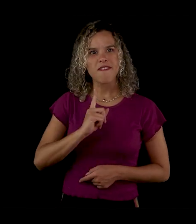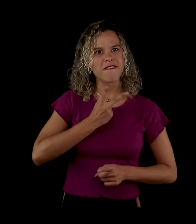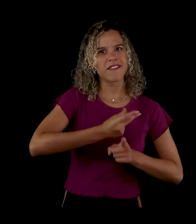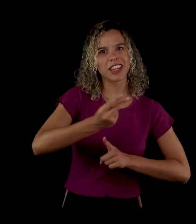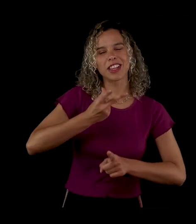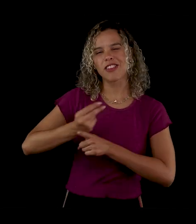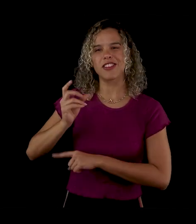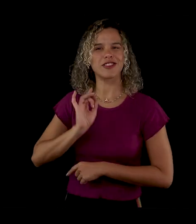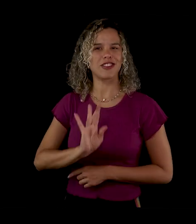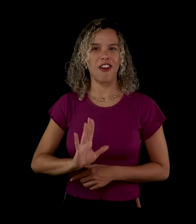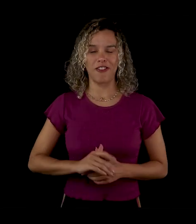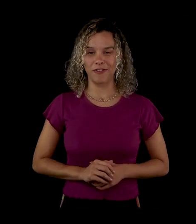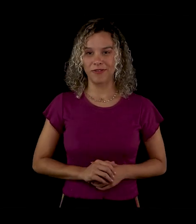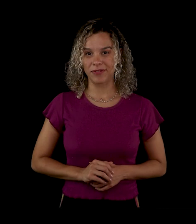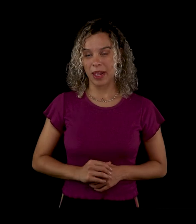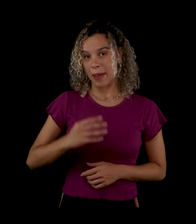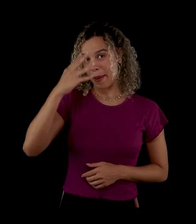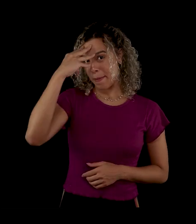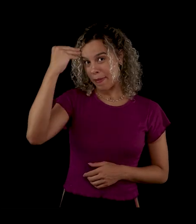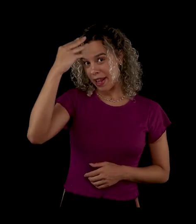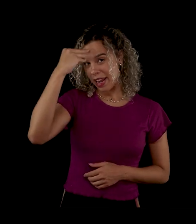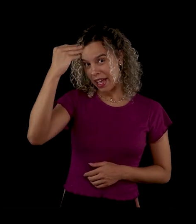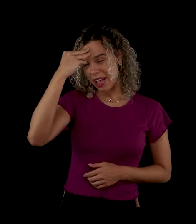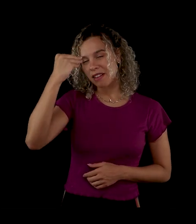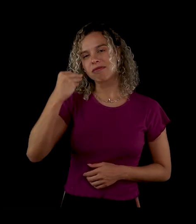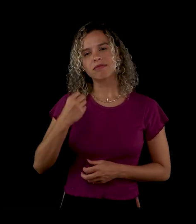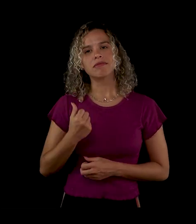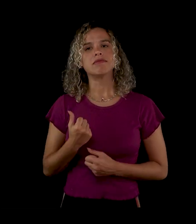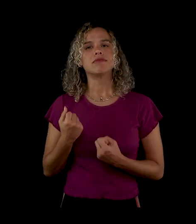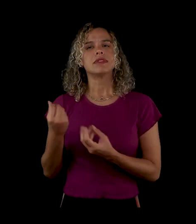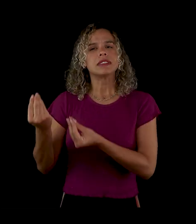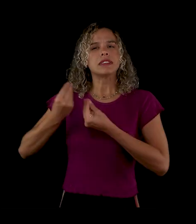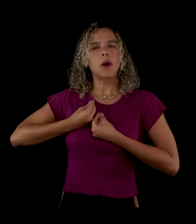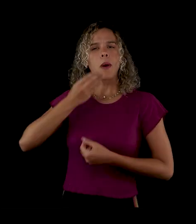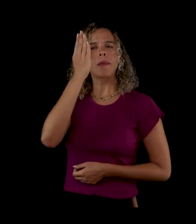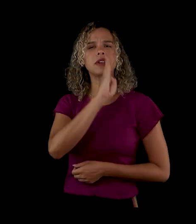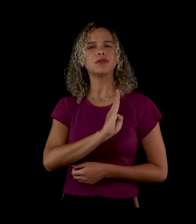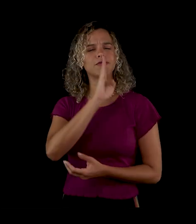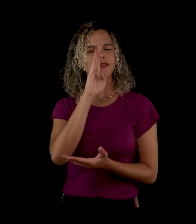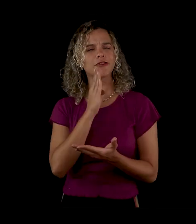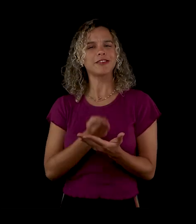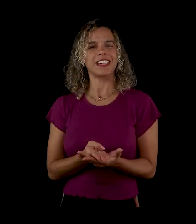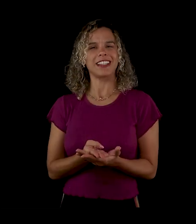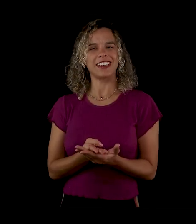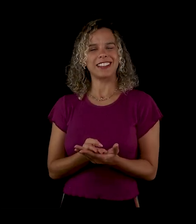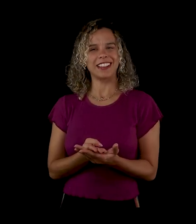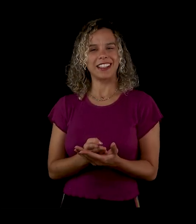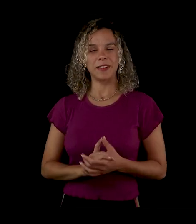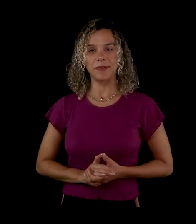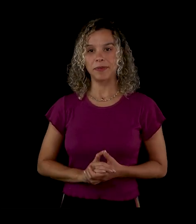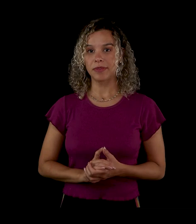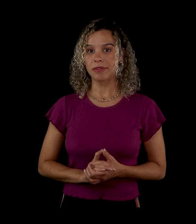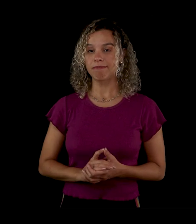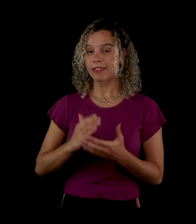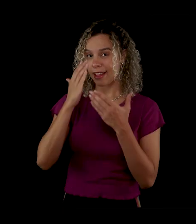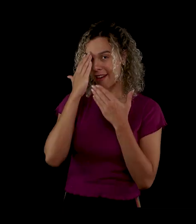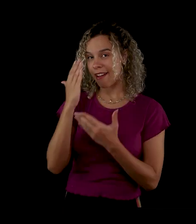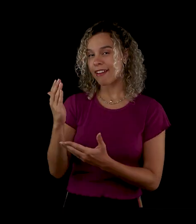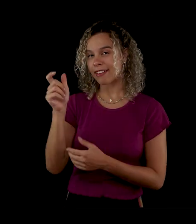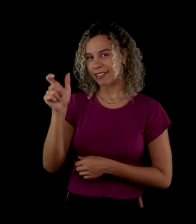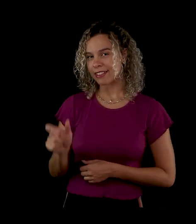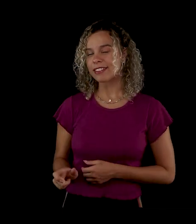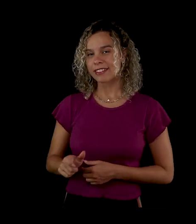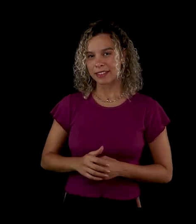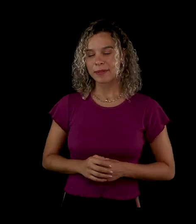era da vitória. Pelé deu confiança ao Brasil e nós temos